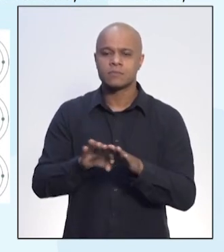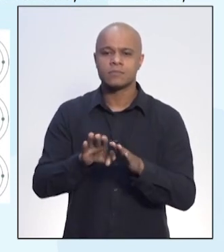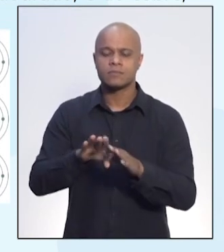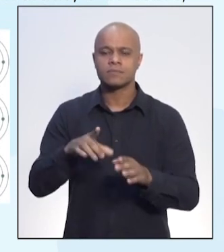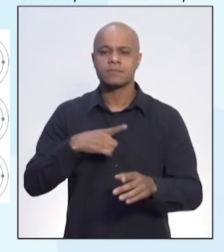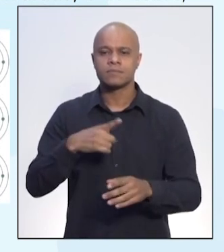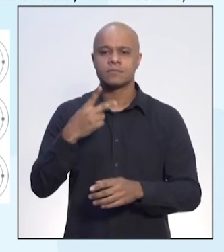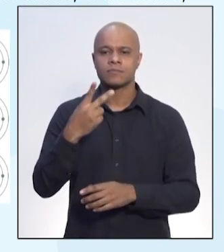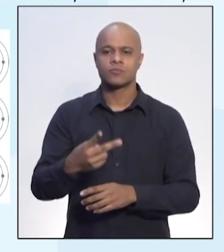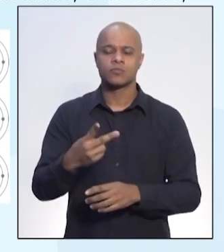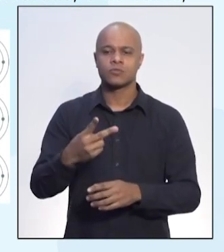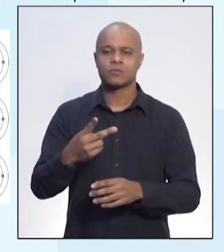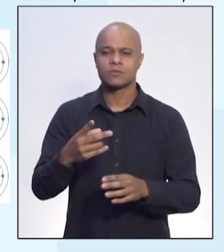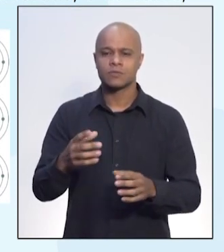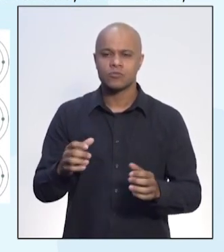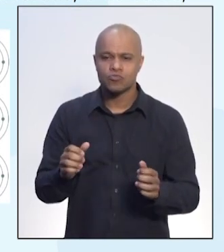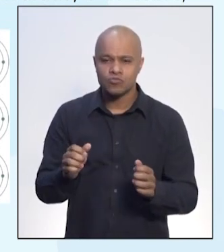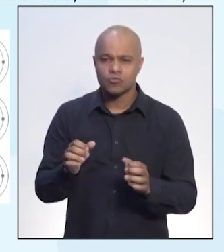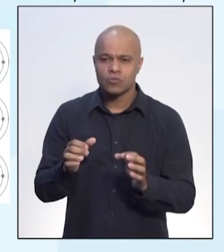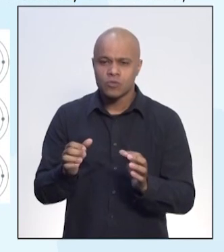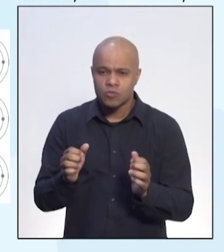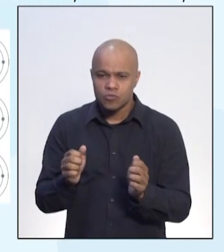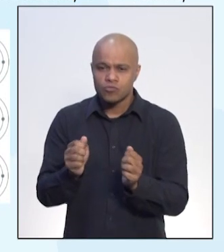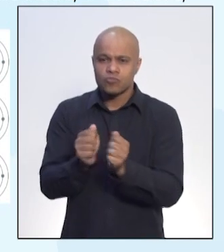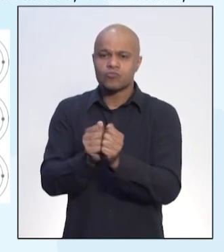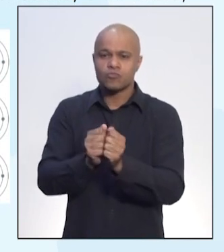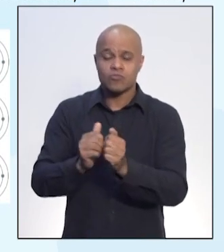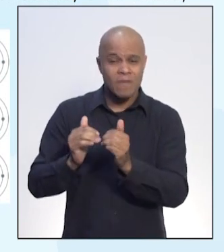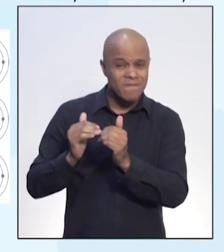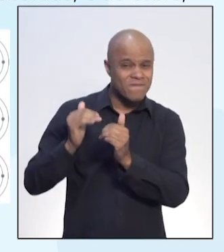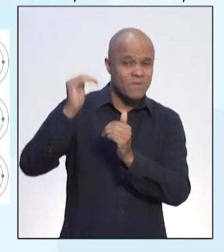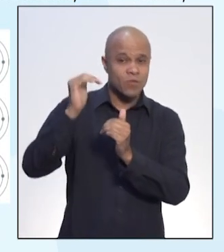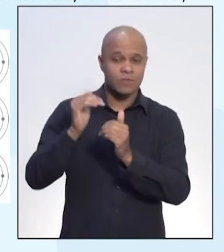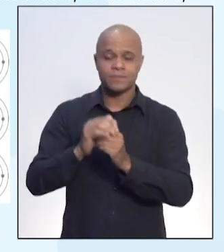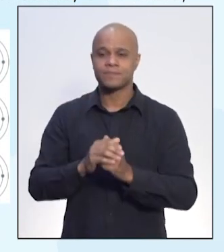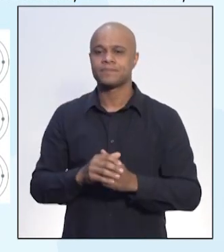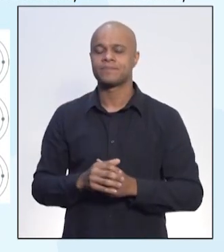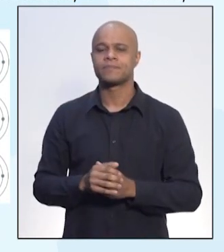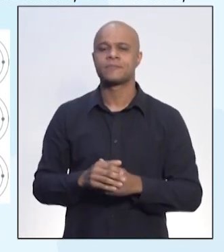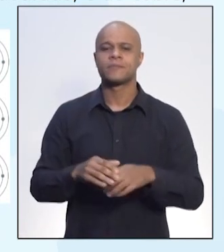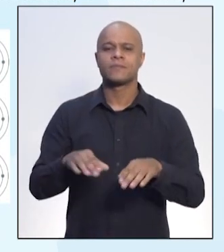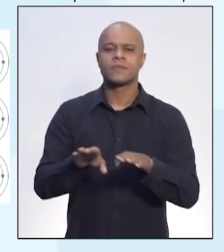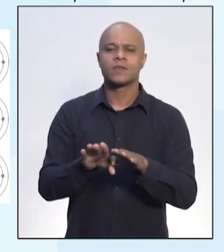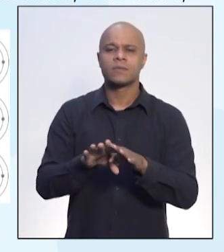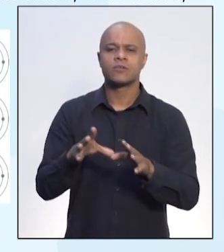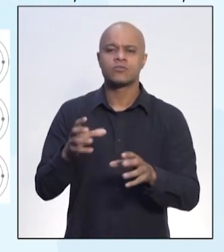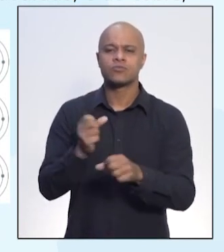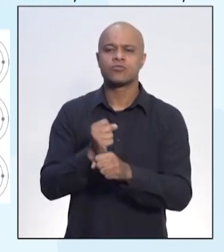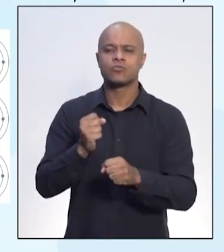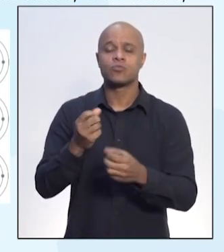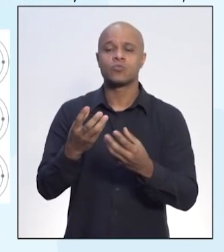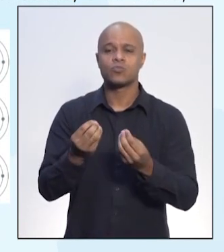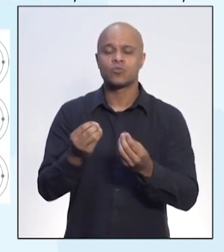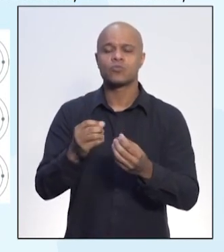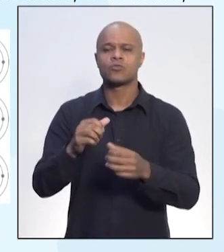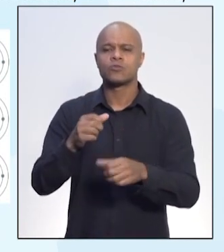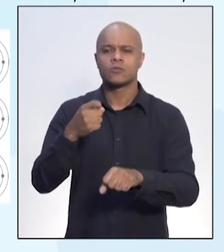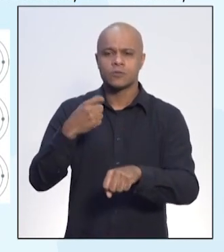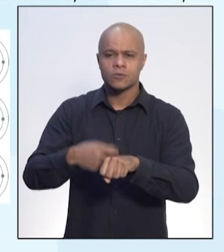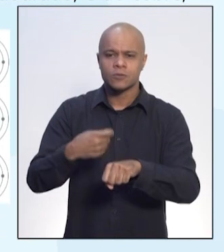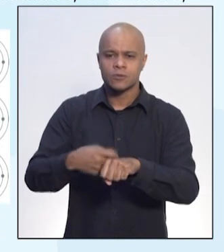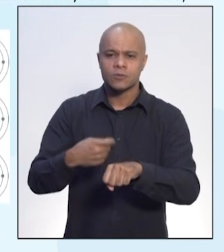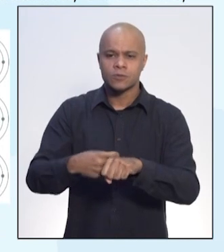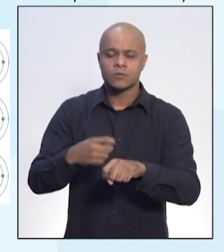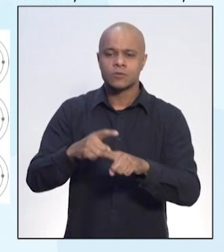possui pontos de fusão e ebulição altos. E eles são, na grande maioria, sólidos, com exceção de quem?